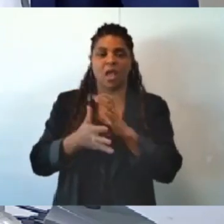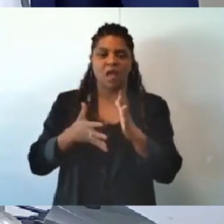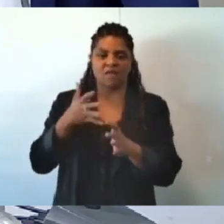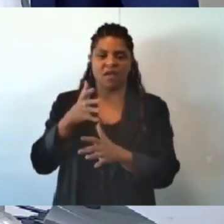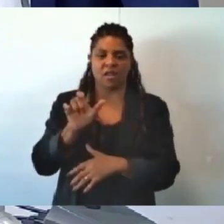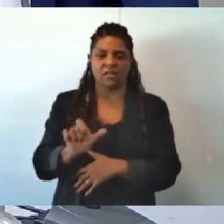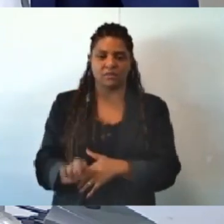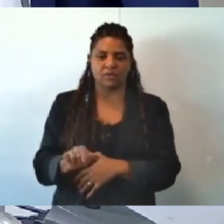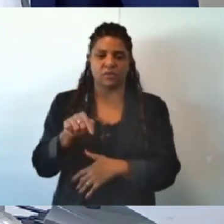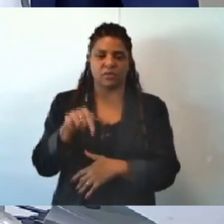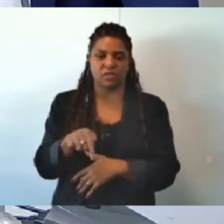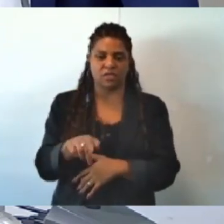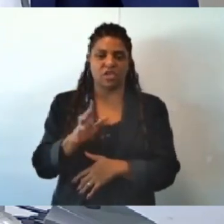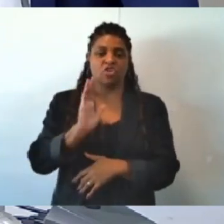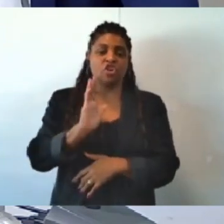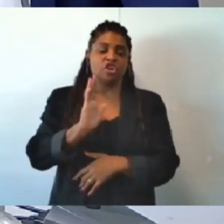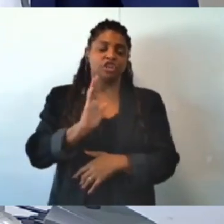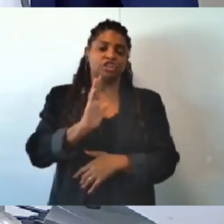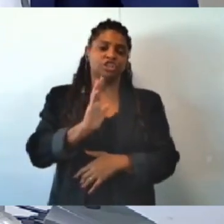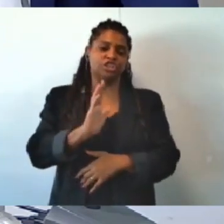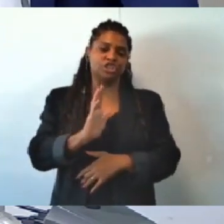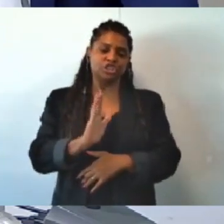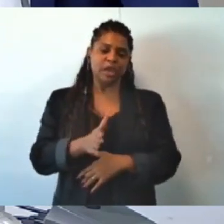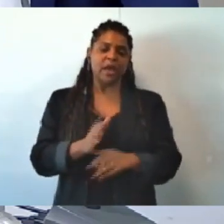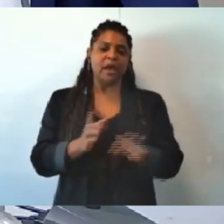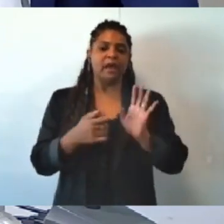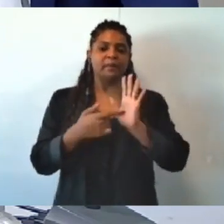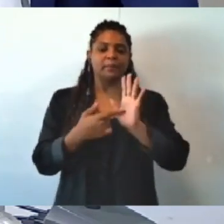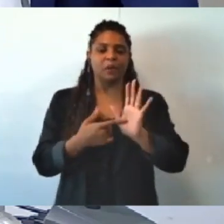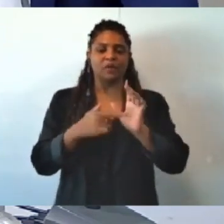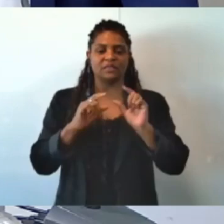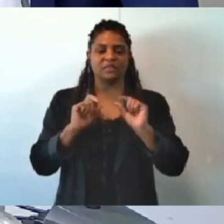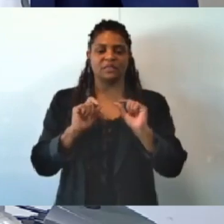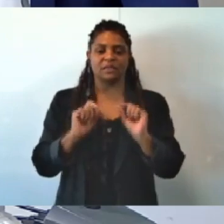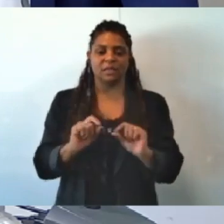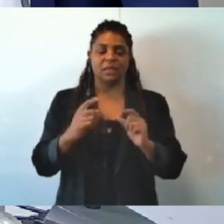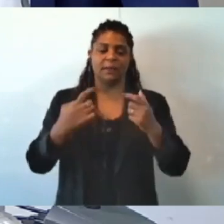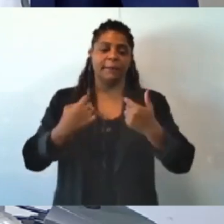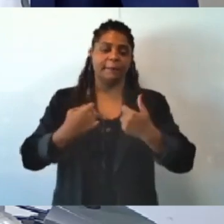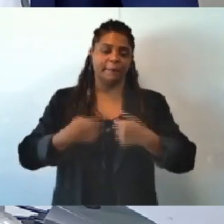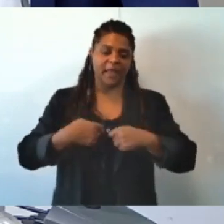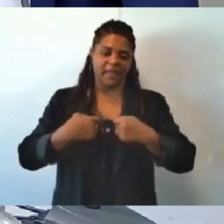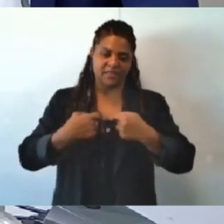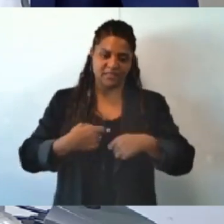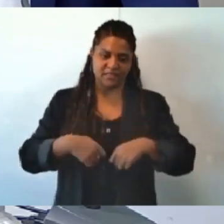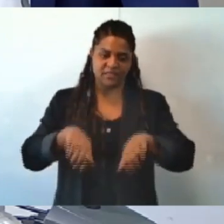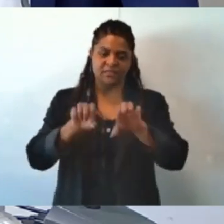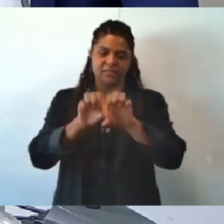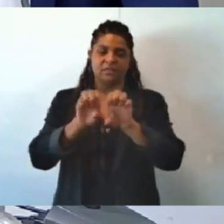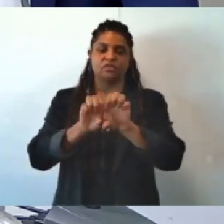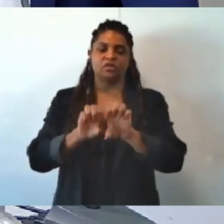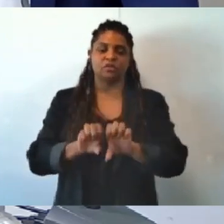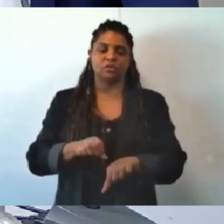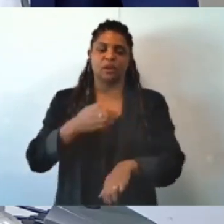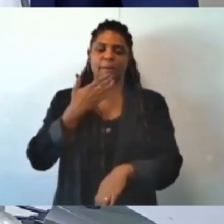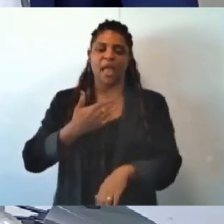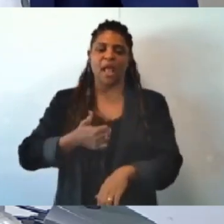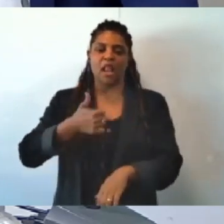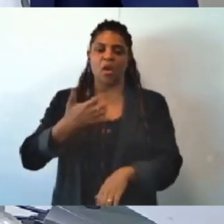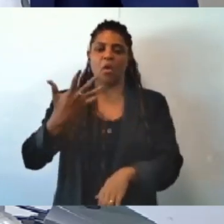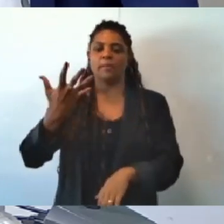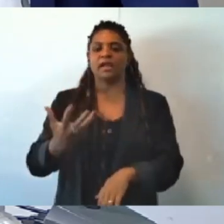de que precisamos agora que haja uma estrutura melhor para aceitar o que já está sendo